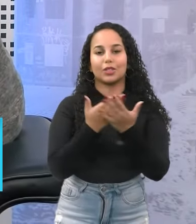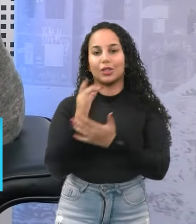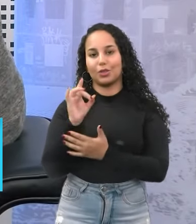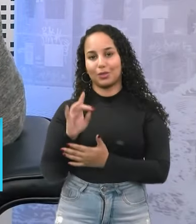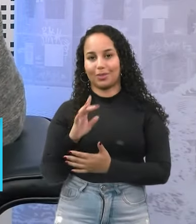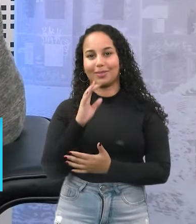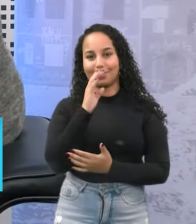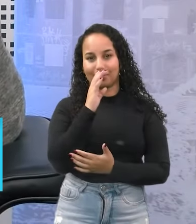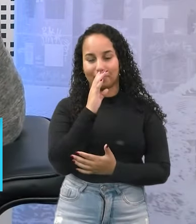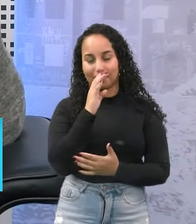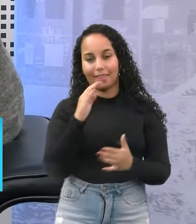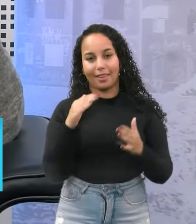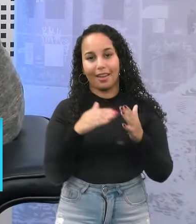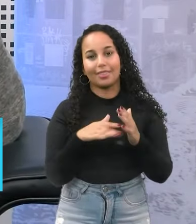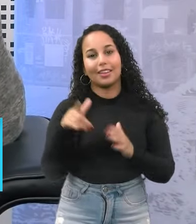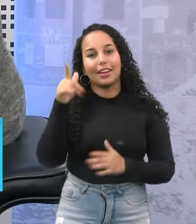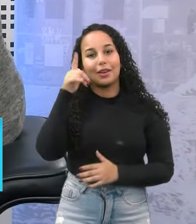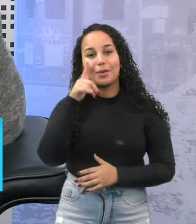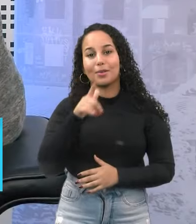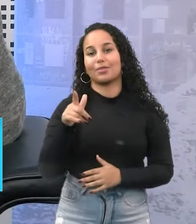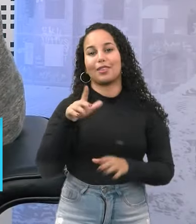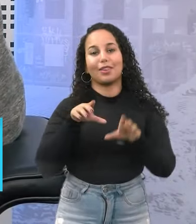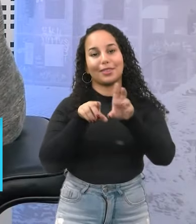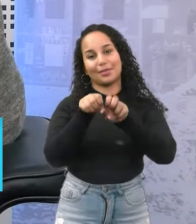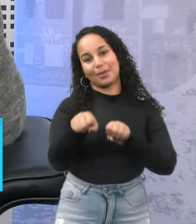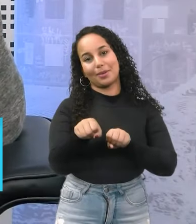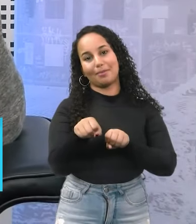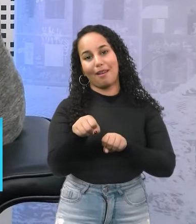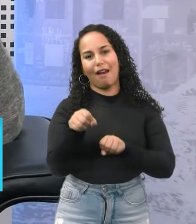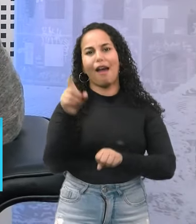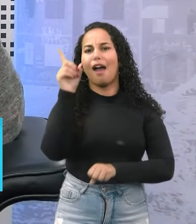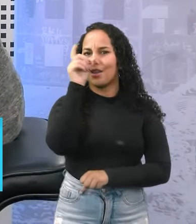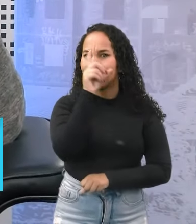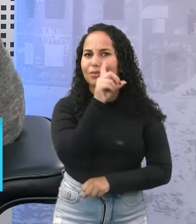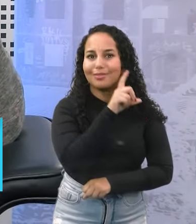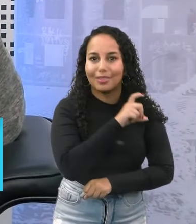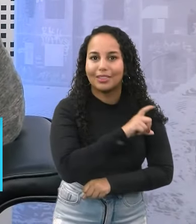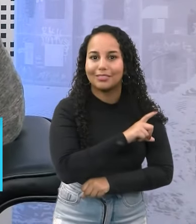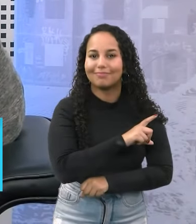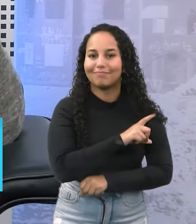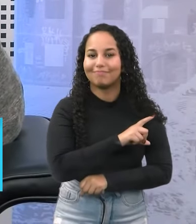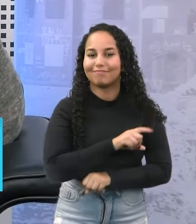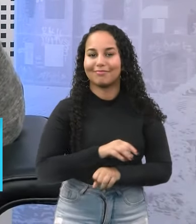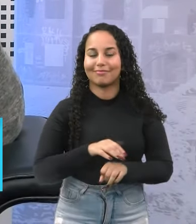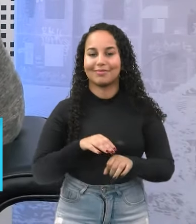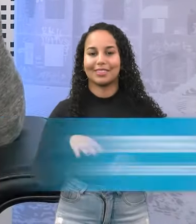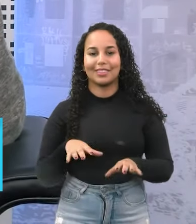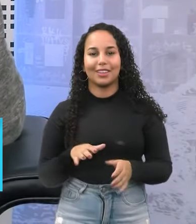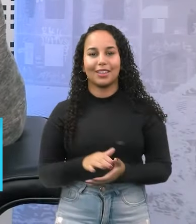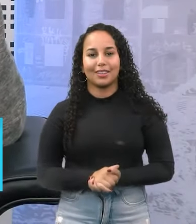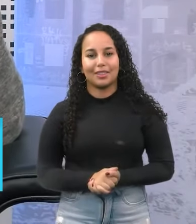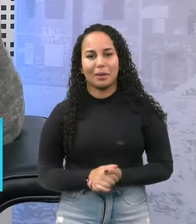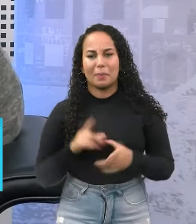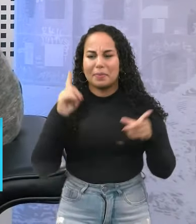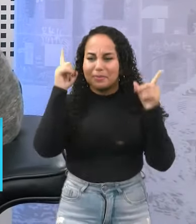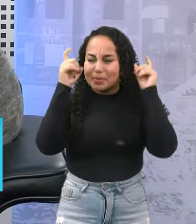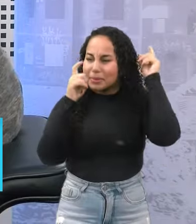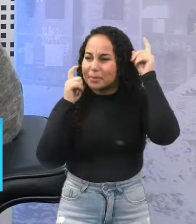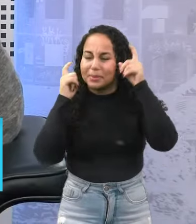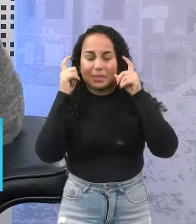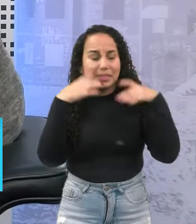estudando, até pegar o canudo. O que não é fácil em nenhuma profissão. Noites sem